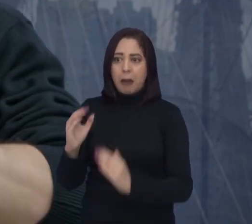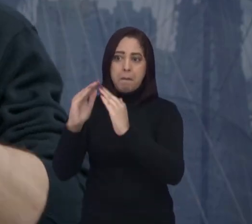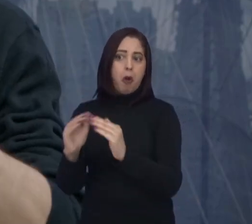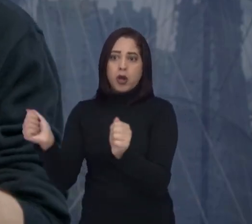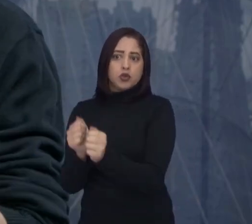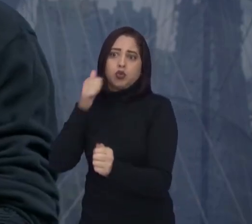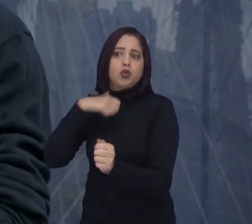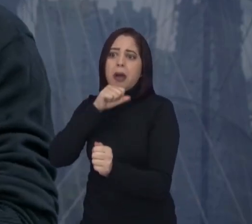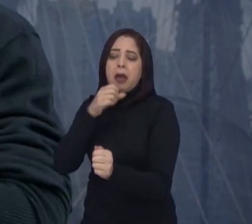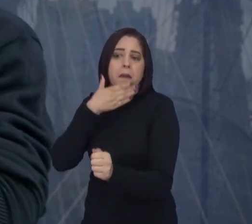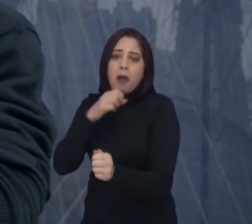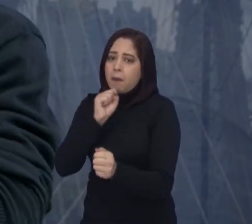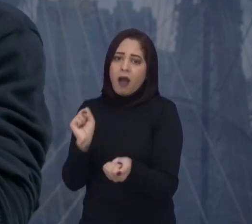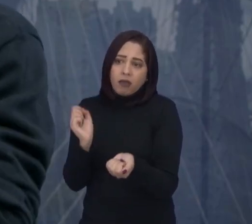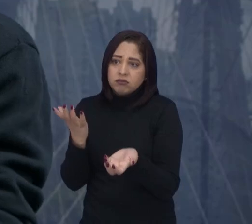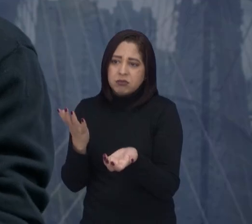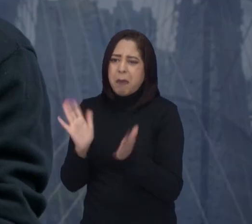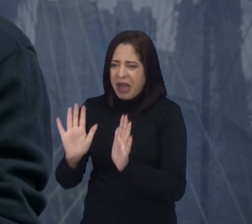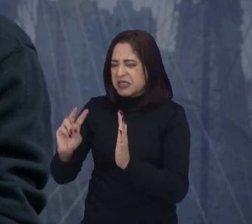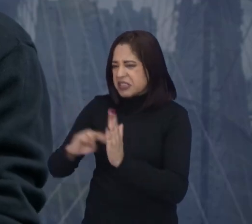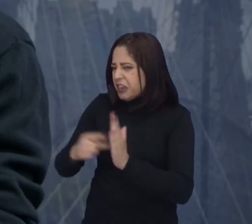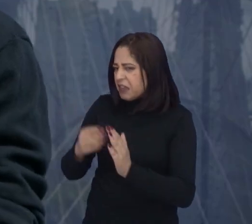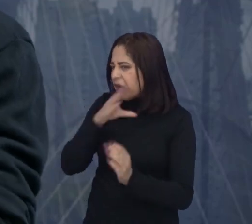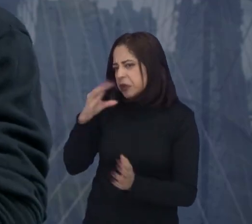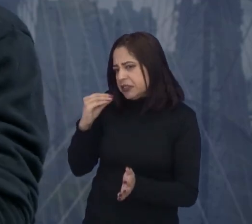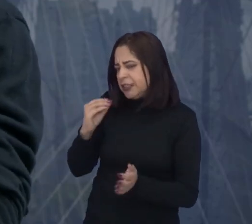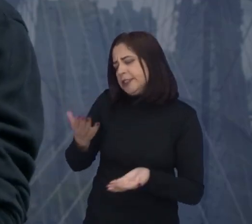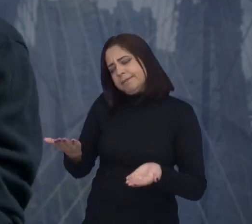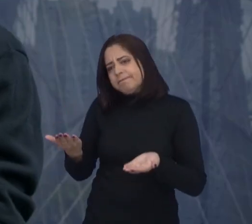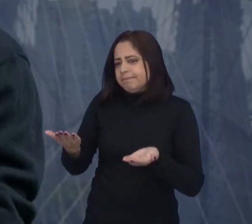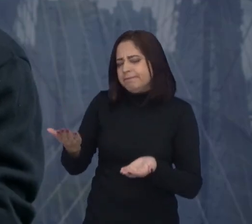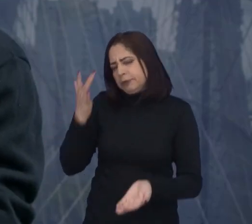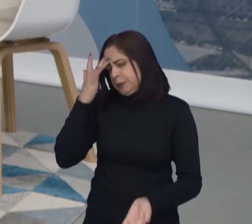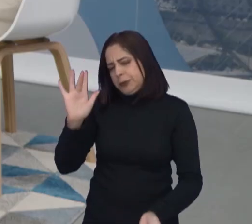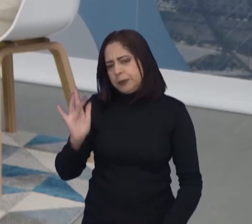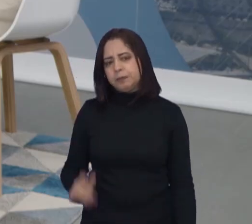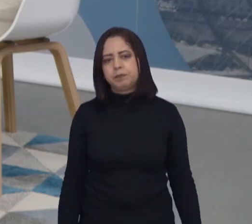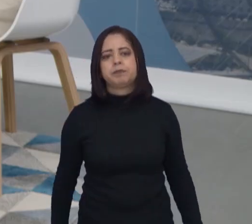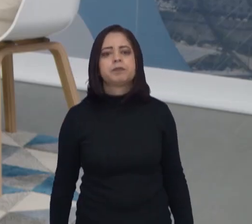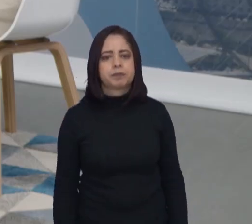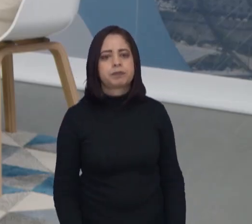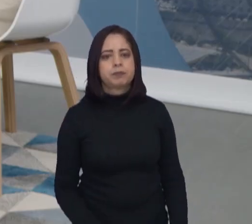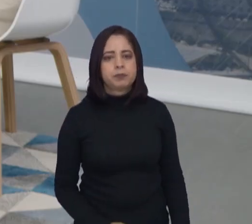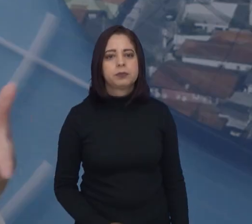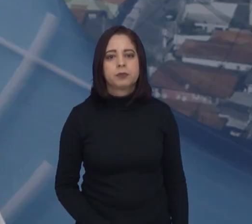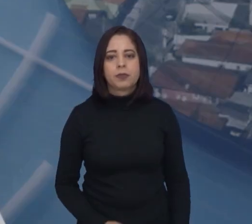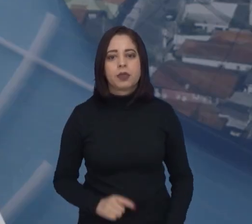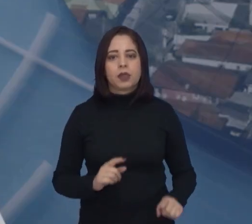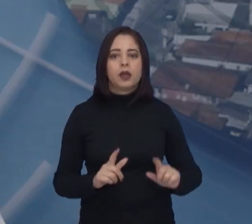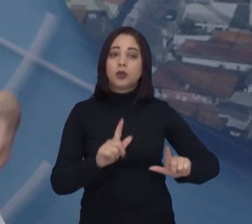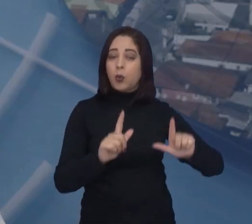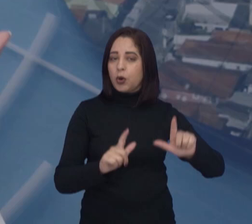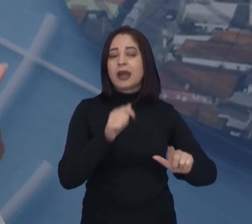período, ainda é adolescência ou não? Isso a gente vai discutindo e a sociedade vai debatendo. Sim, a gente vai falar ainda desse assunto ao longo do